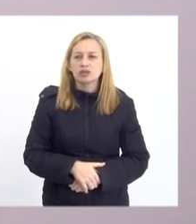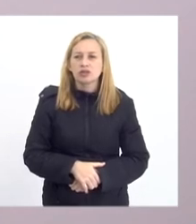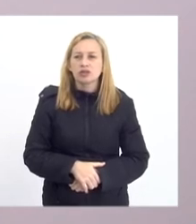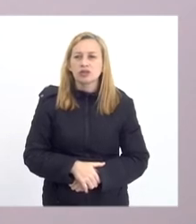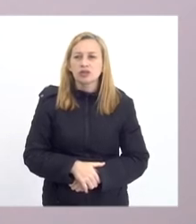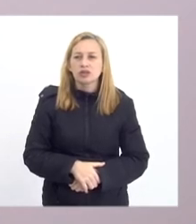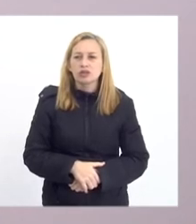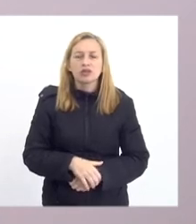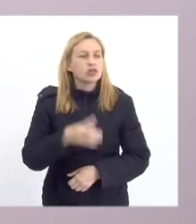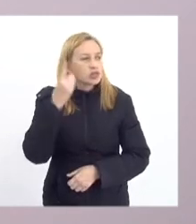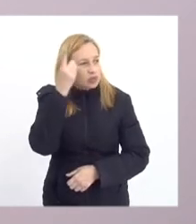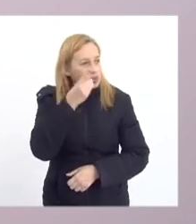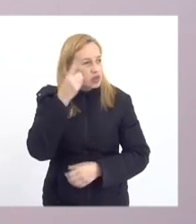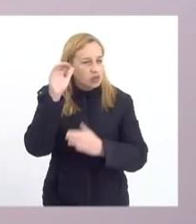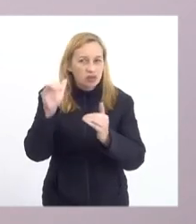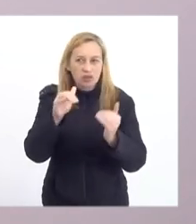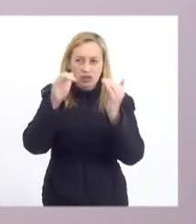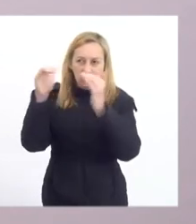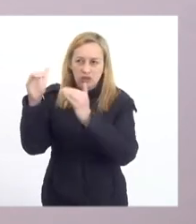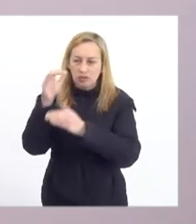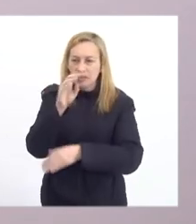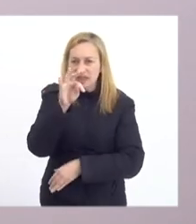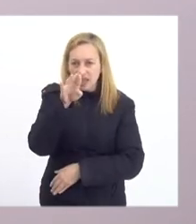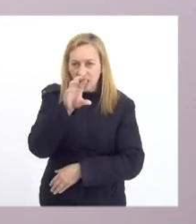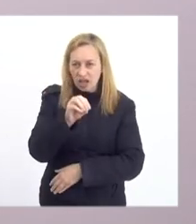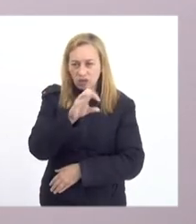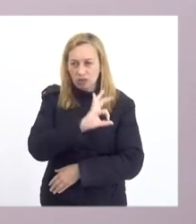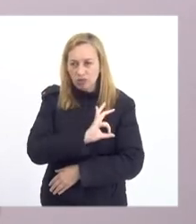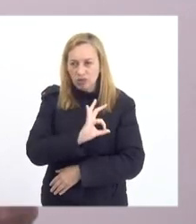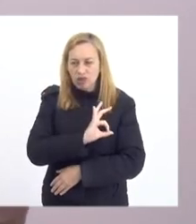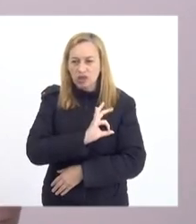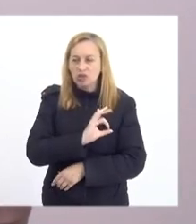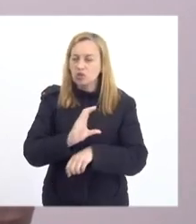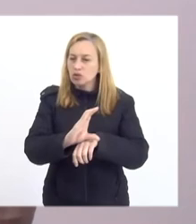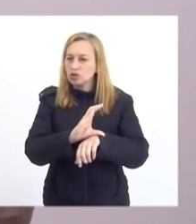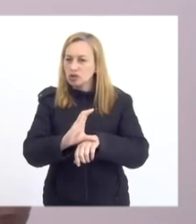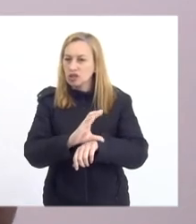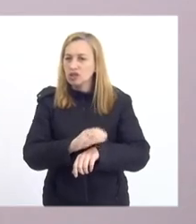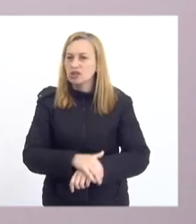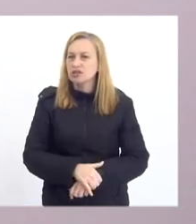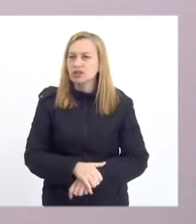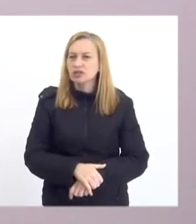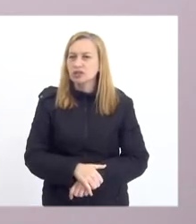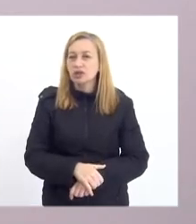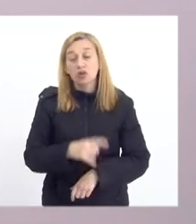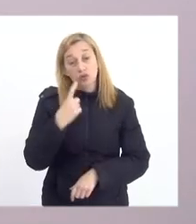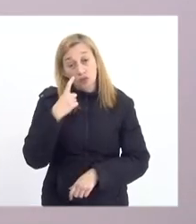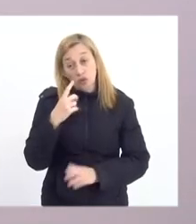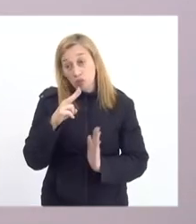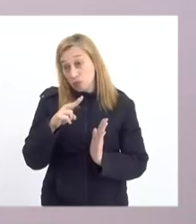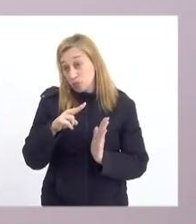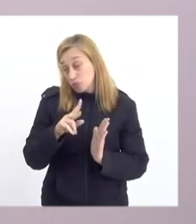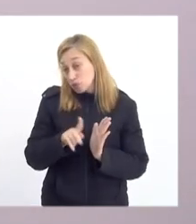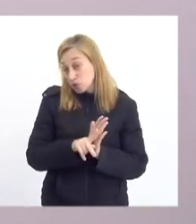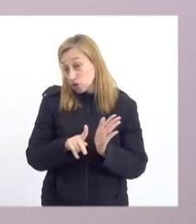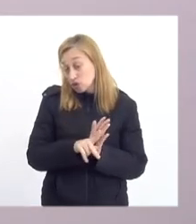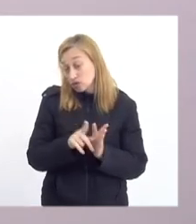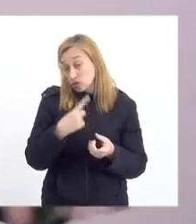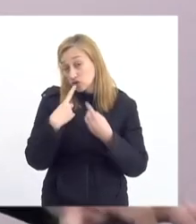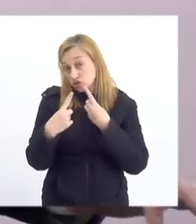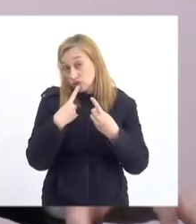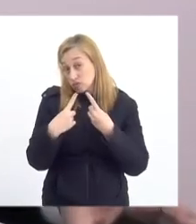2019, de autoria do deputado subtenente Bernardo. Parecer pela constitucionalidade. Só vendo o projeto. Em